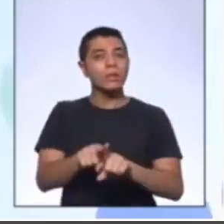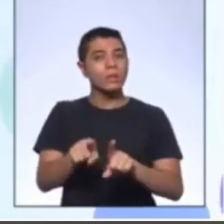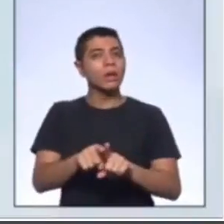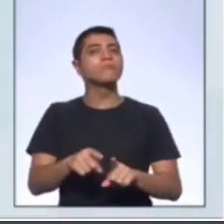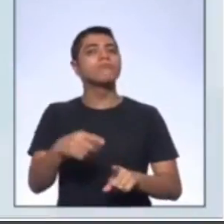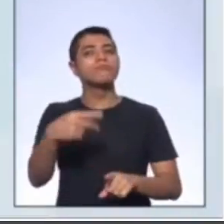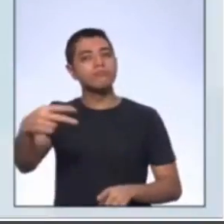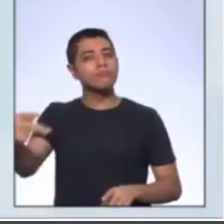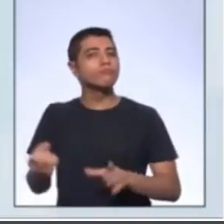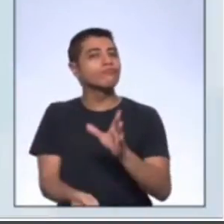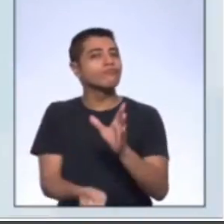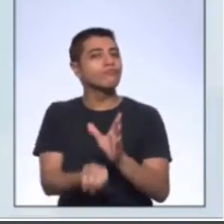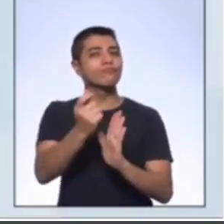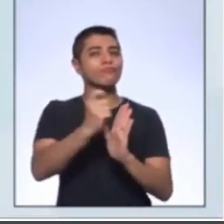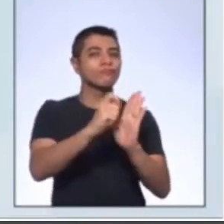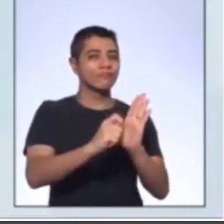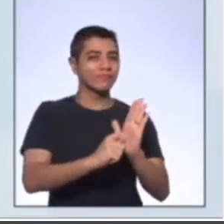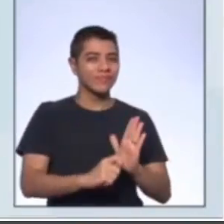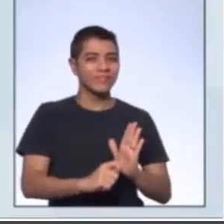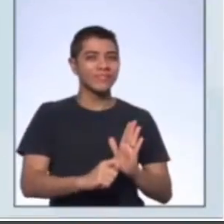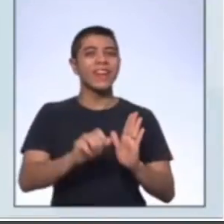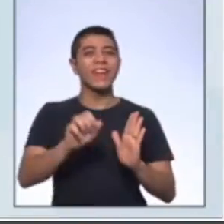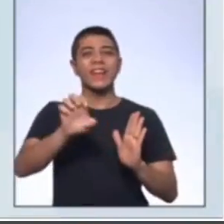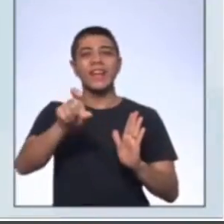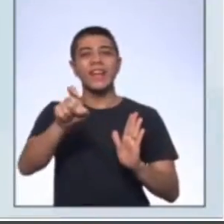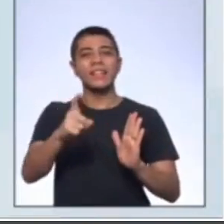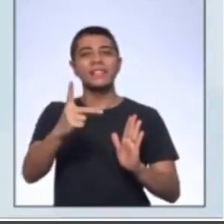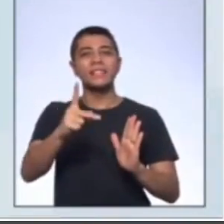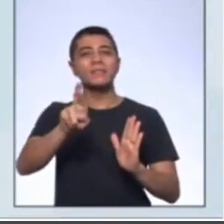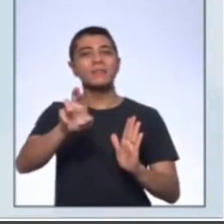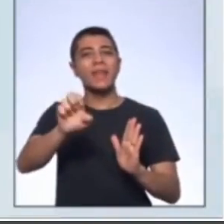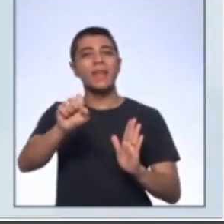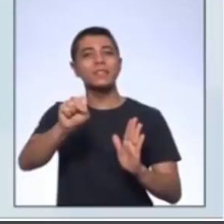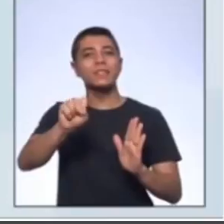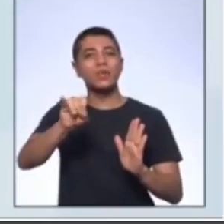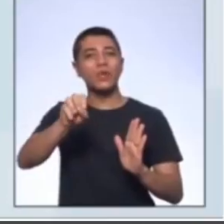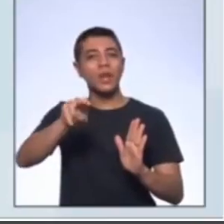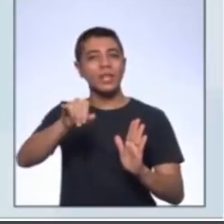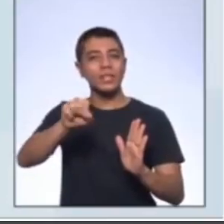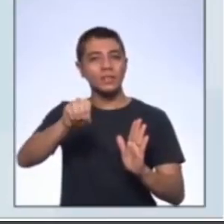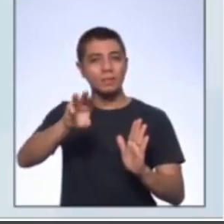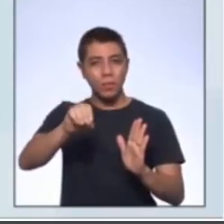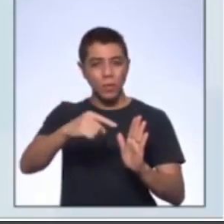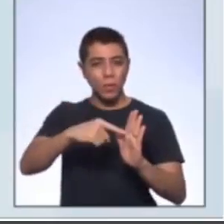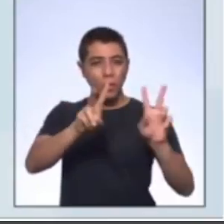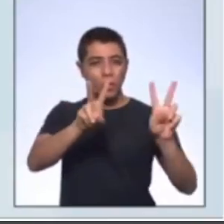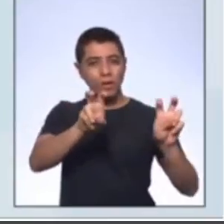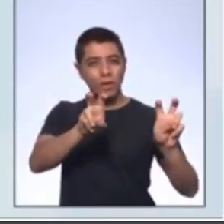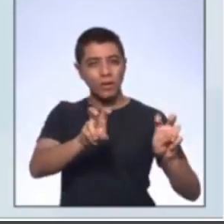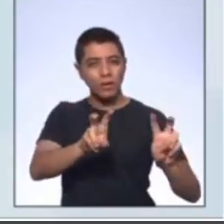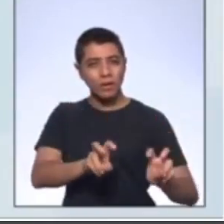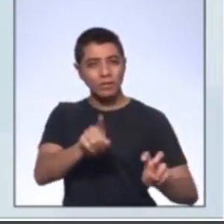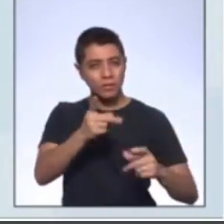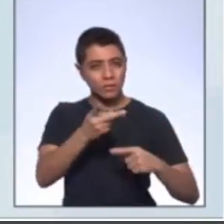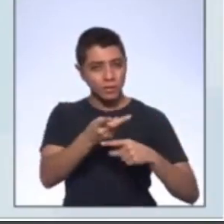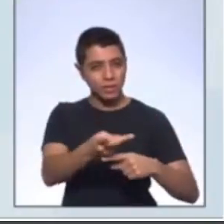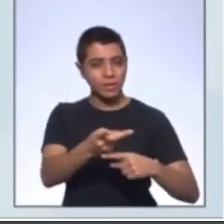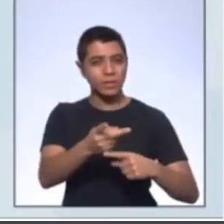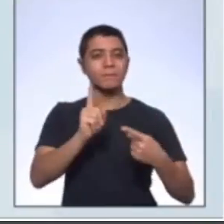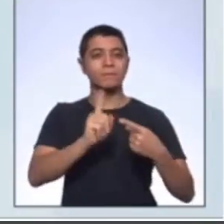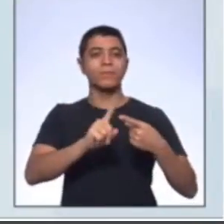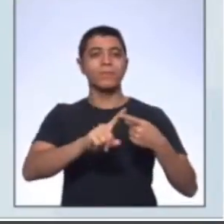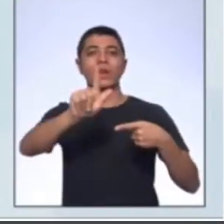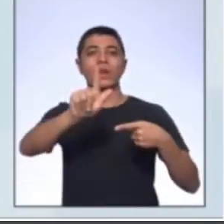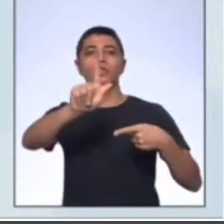só para que vocês têm uma referência e possam depois com o tempo com calma pesquisar sobre esses temas tá jorge tokyo